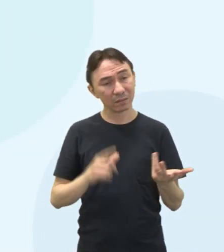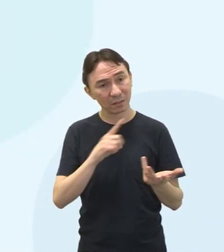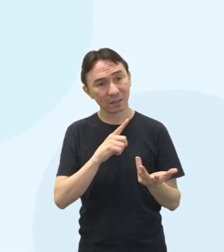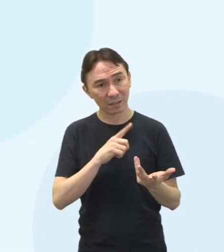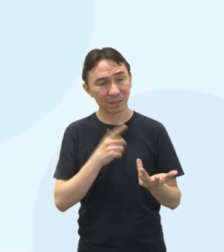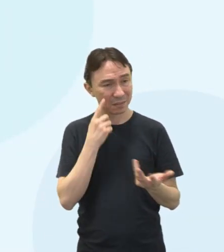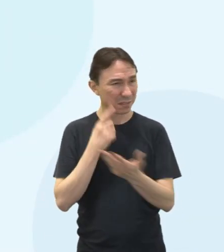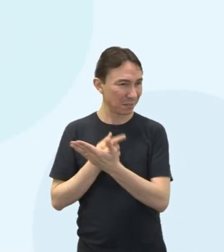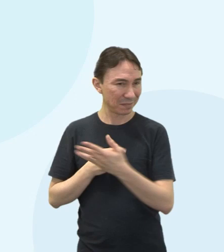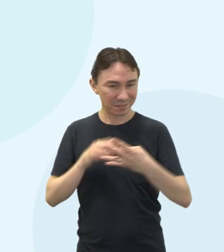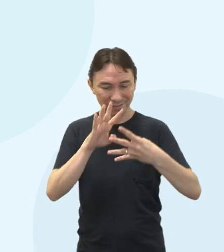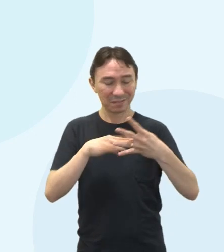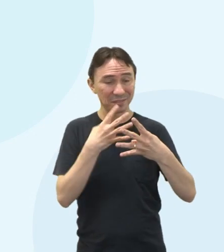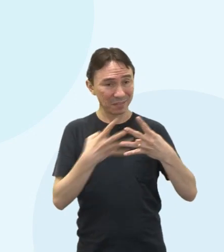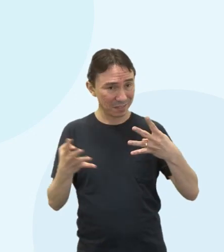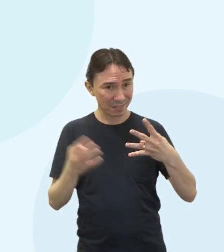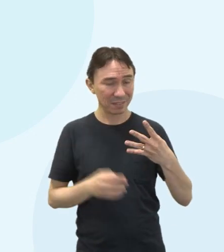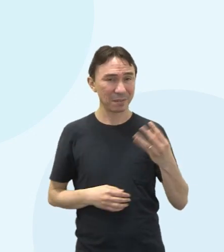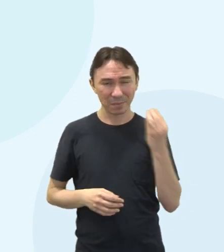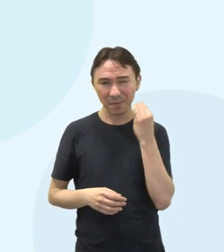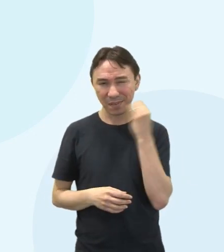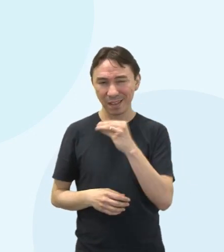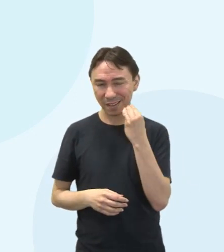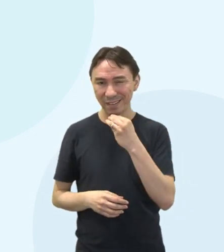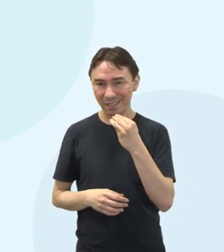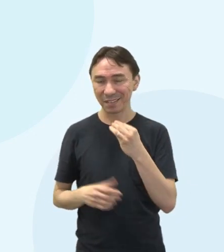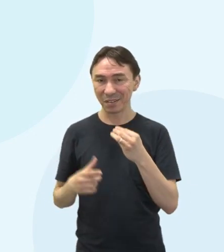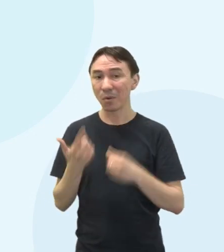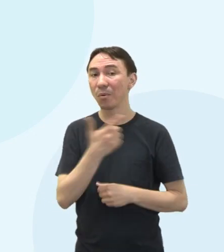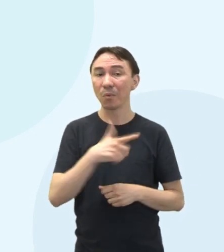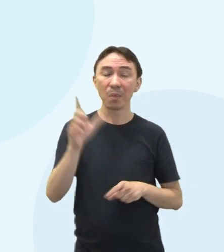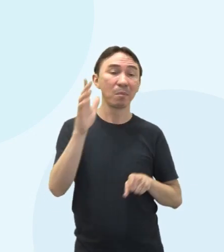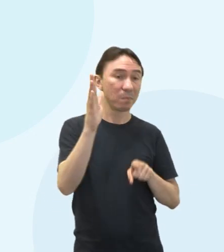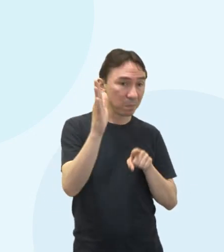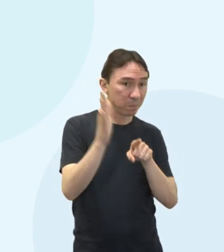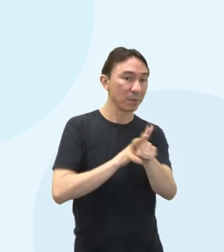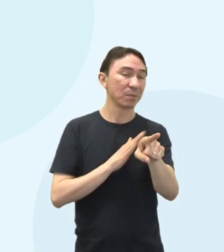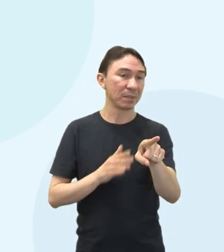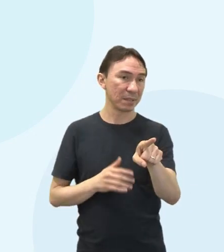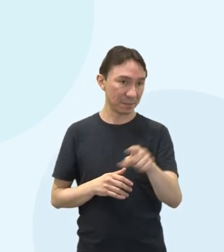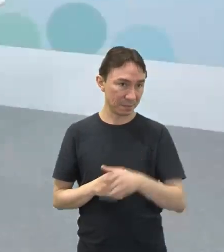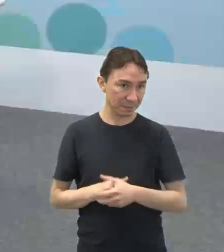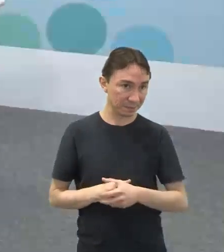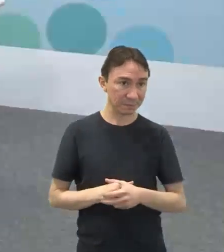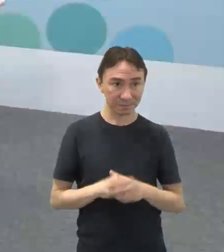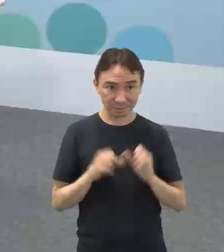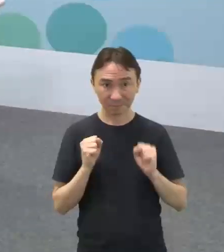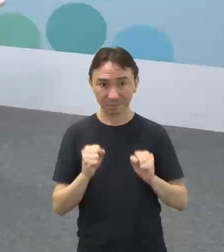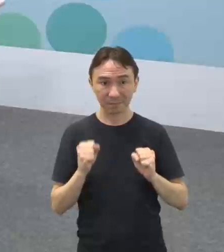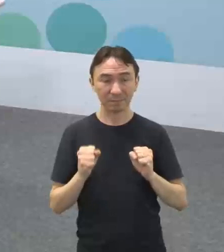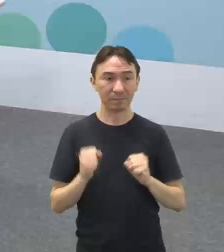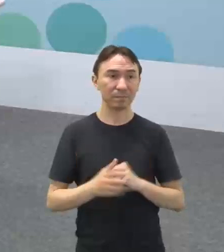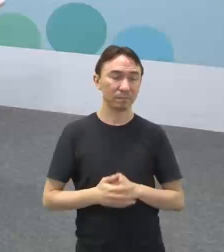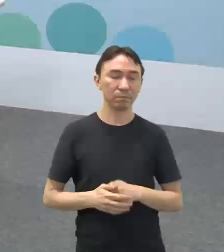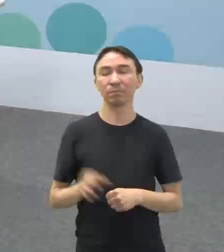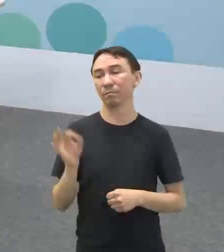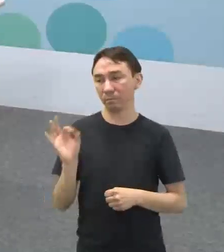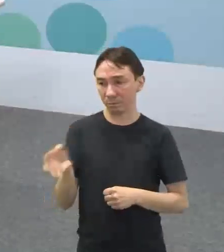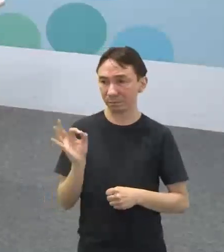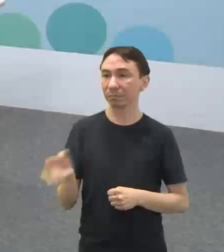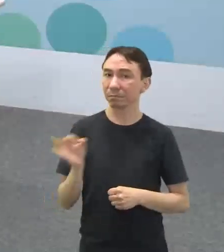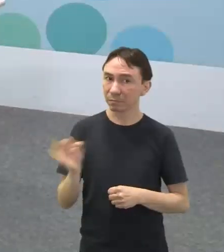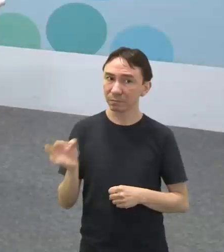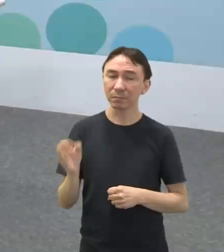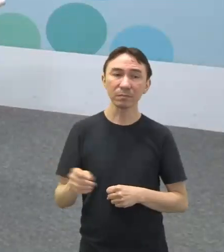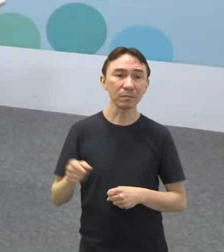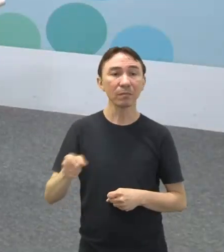essa tabela né para fazer mais uma interação né Professor Raphael exatamente né mais uma interação E se a gente viu